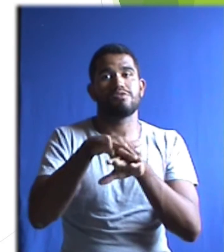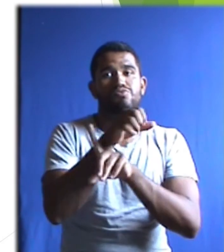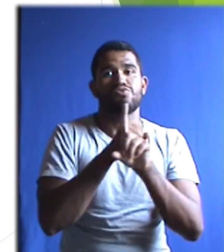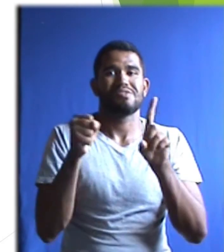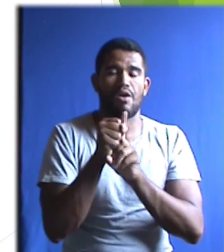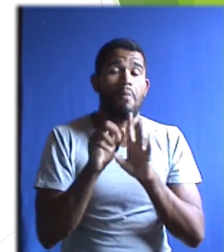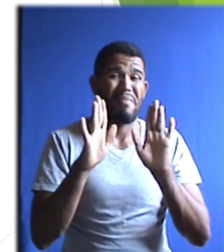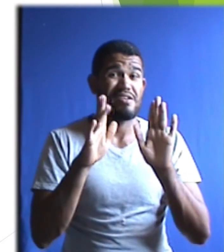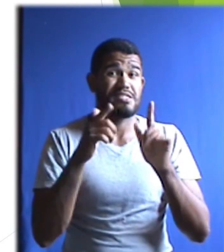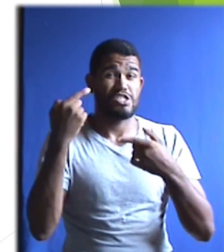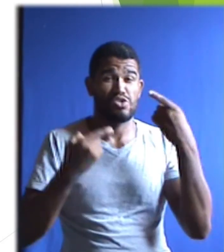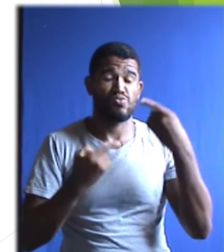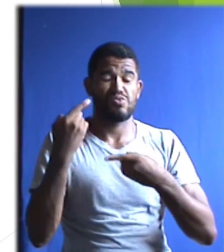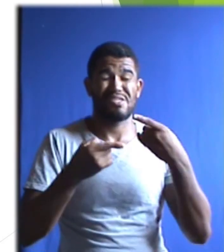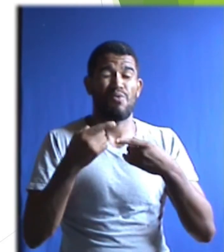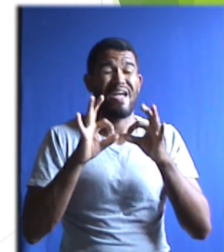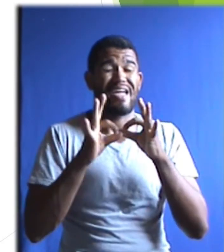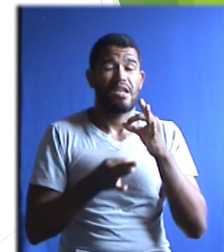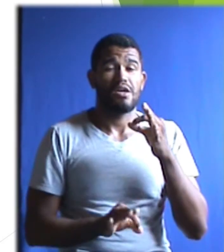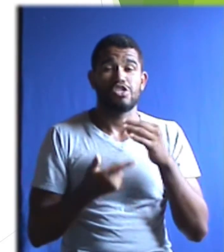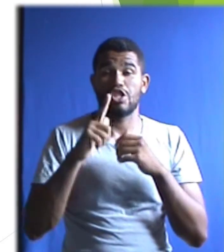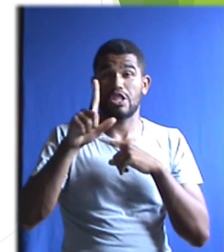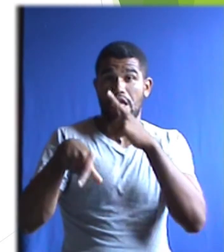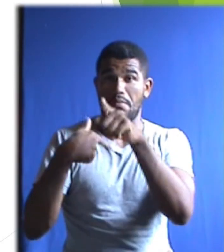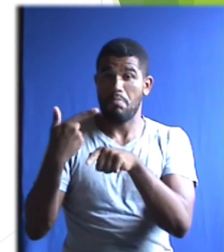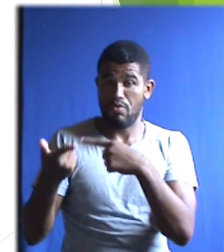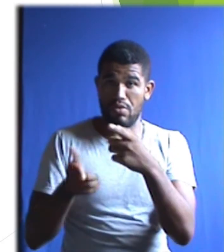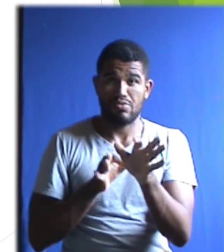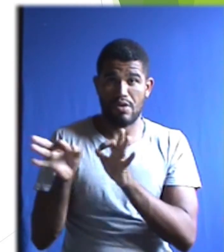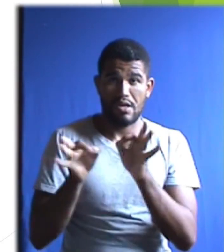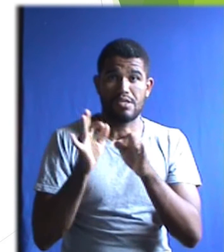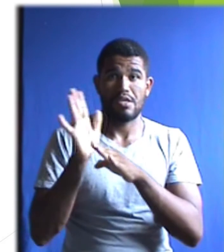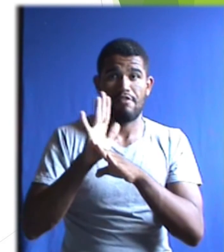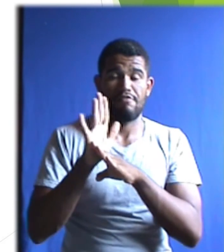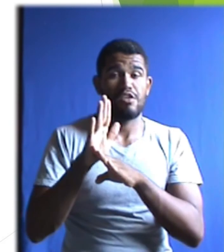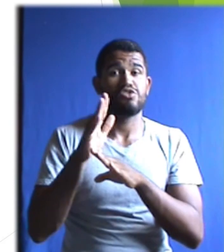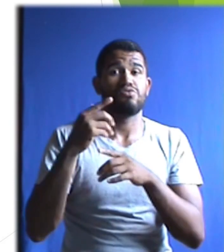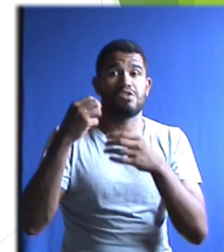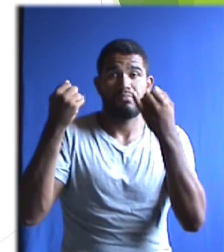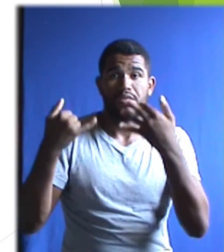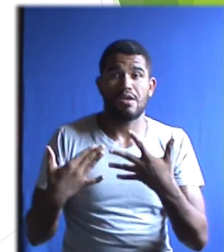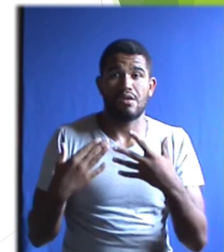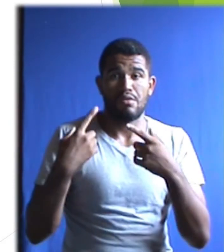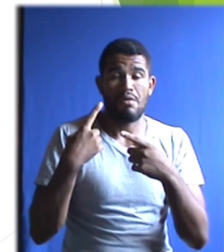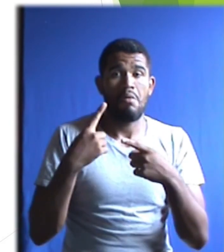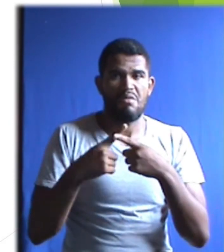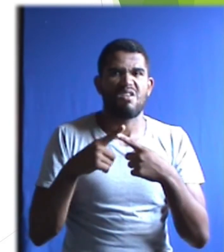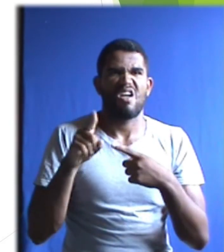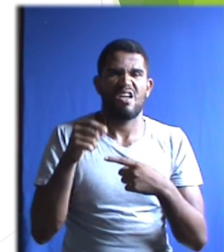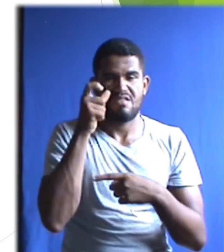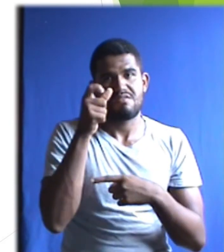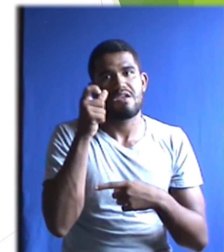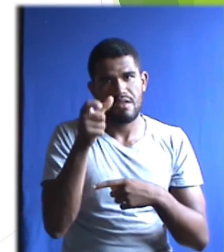ser contextualizada. Vamos entrar nessa discussão, tá? É um debate muito interessante que a gente